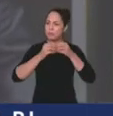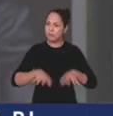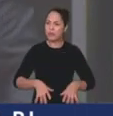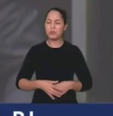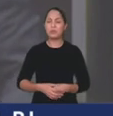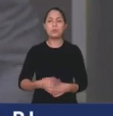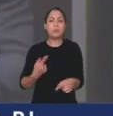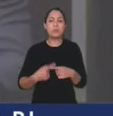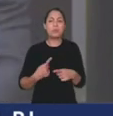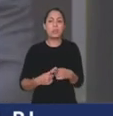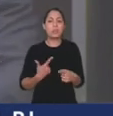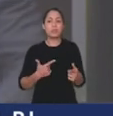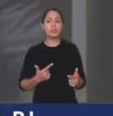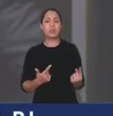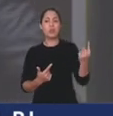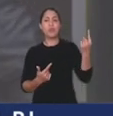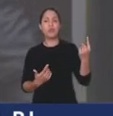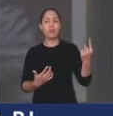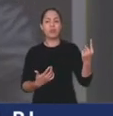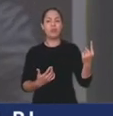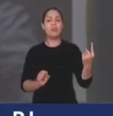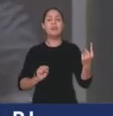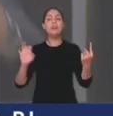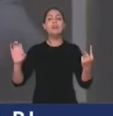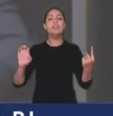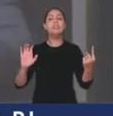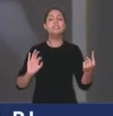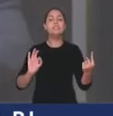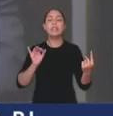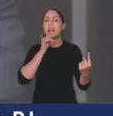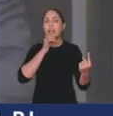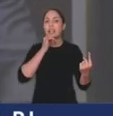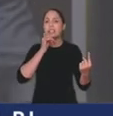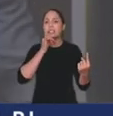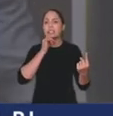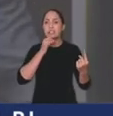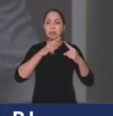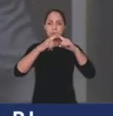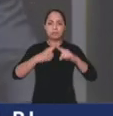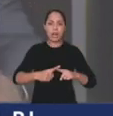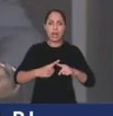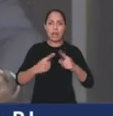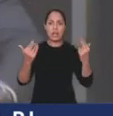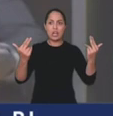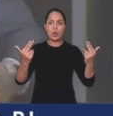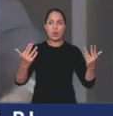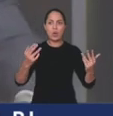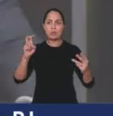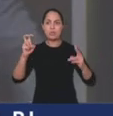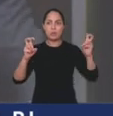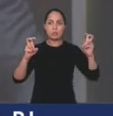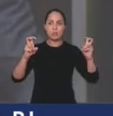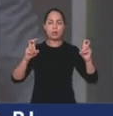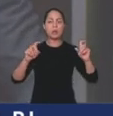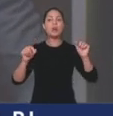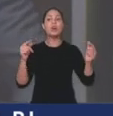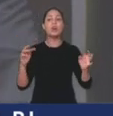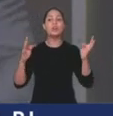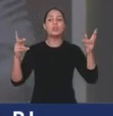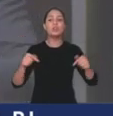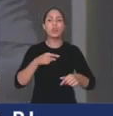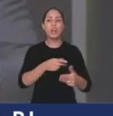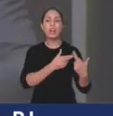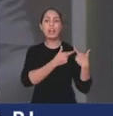ministros. E se houvesse um empate? E isso estava ocorrendo, toda essa irresponsabilidade,